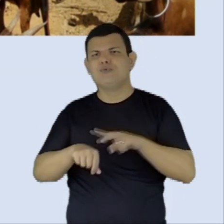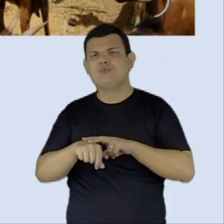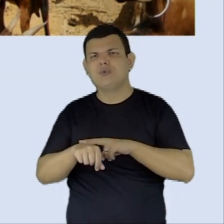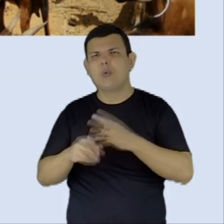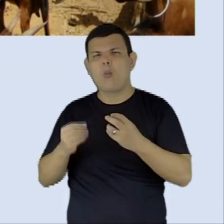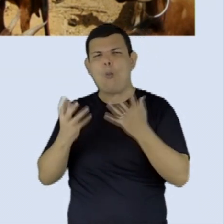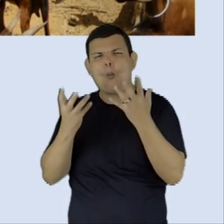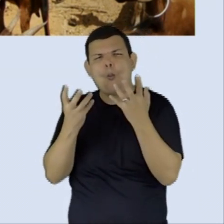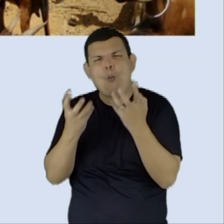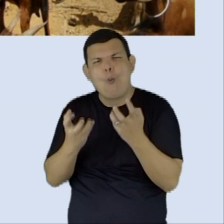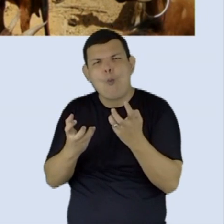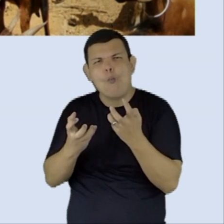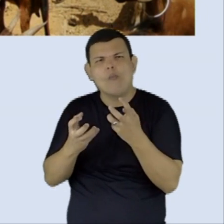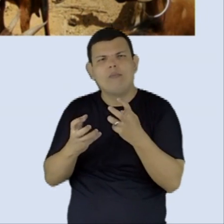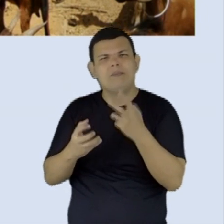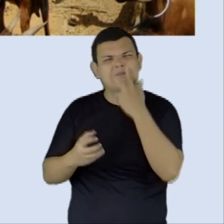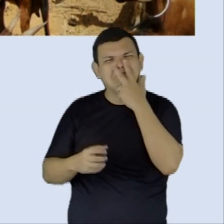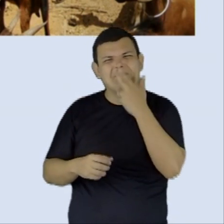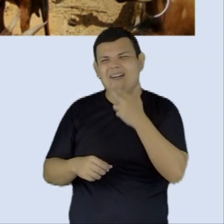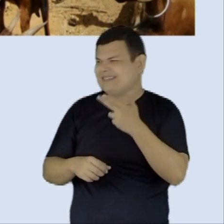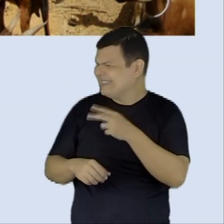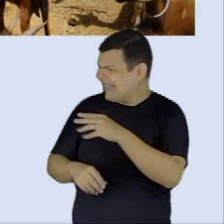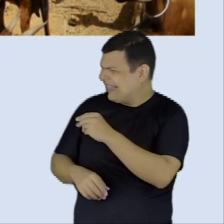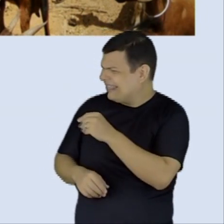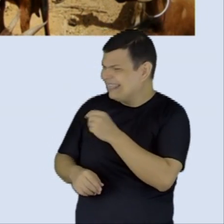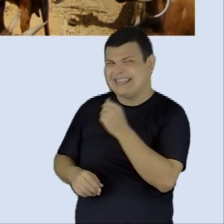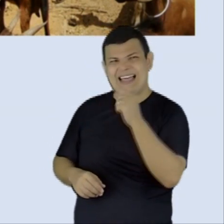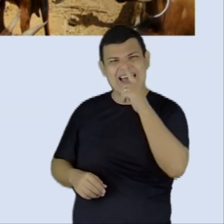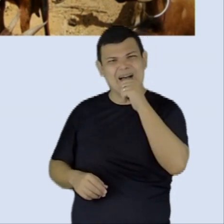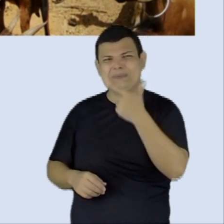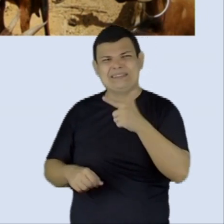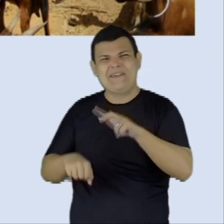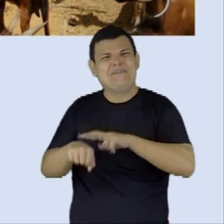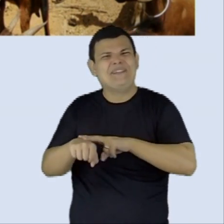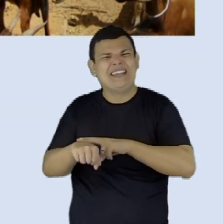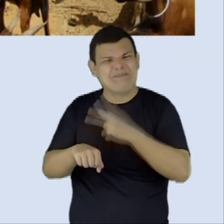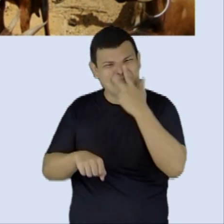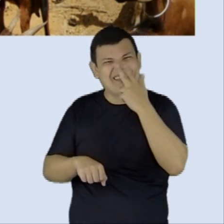bem seca. Olha o solo, quase não há verde